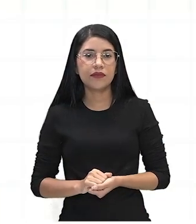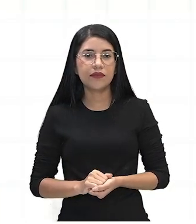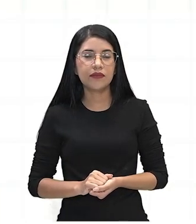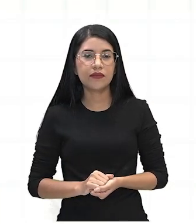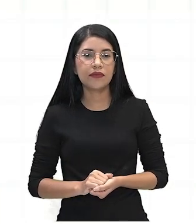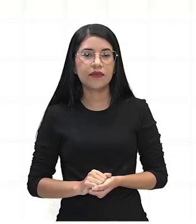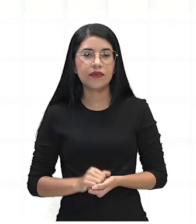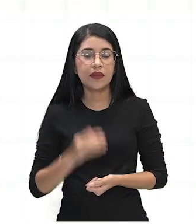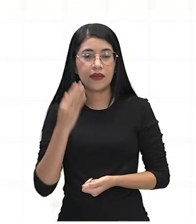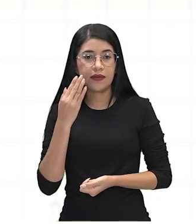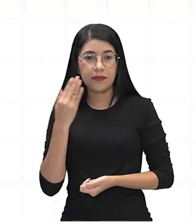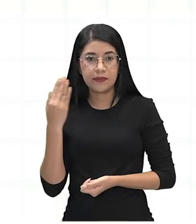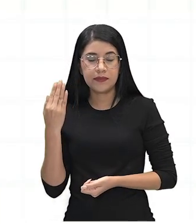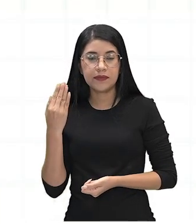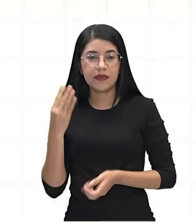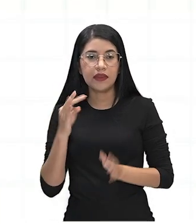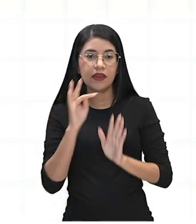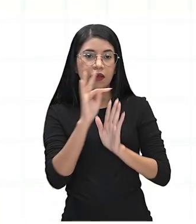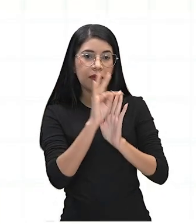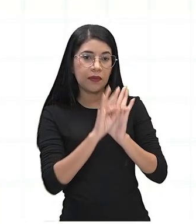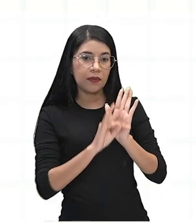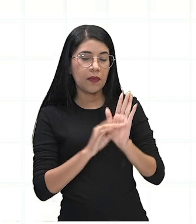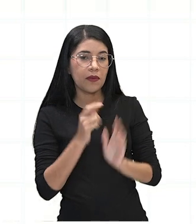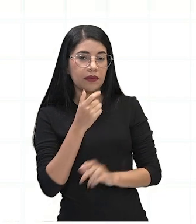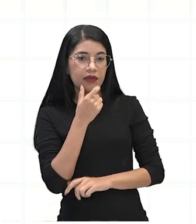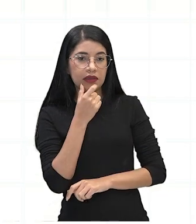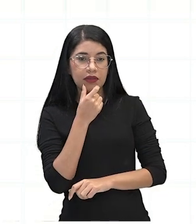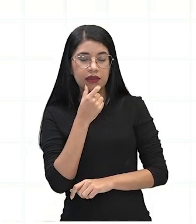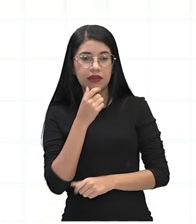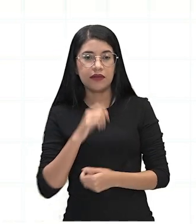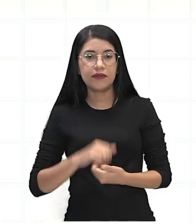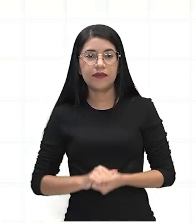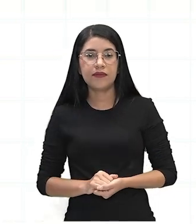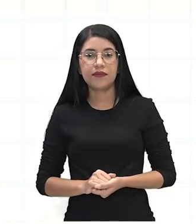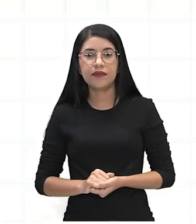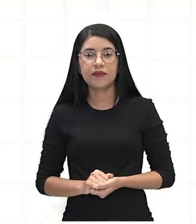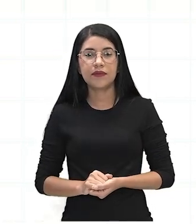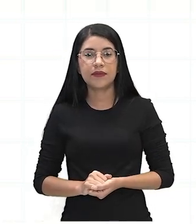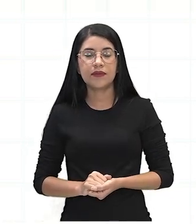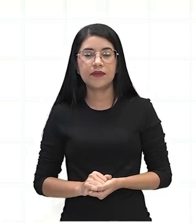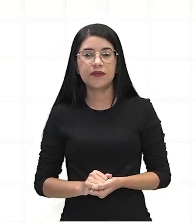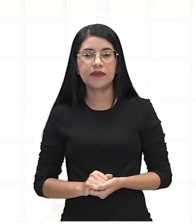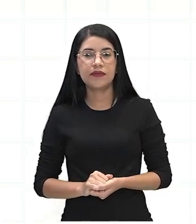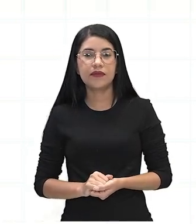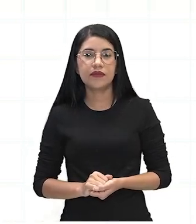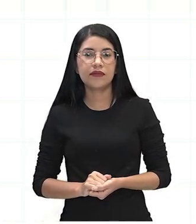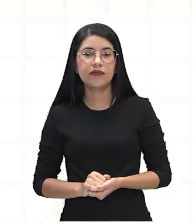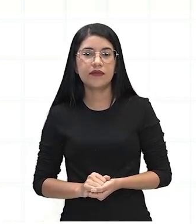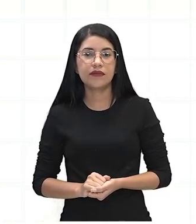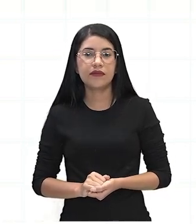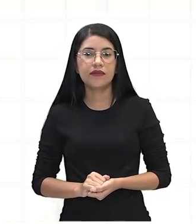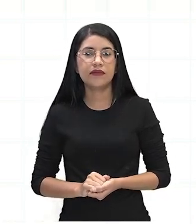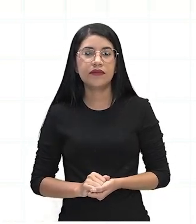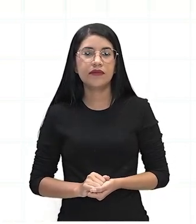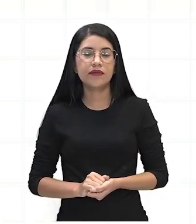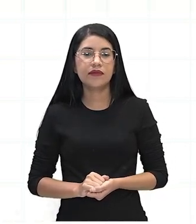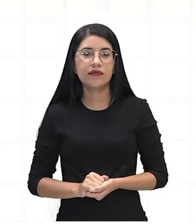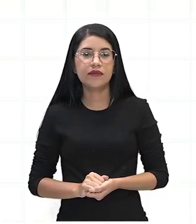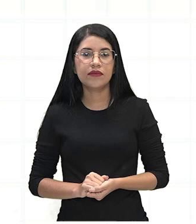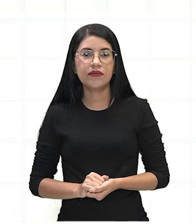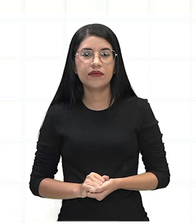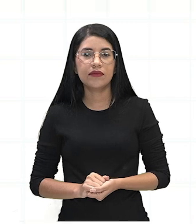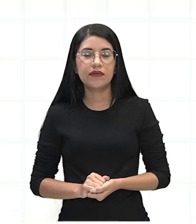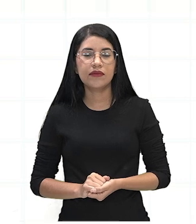Vejam aqui o texto, tá? Family traditions, examples around the world.